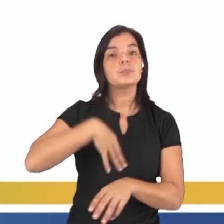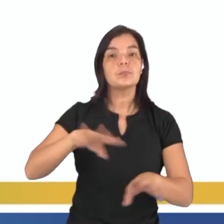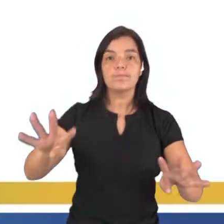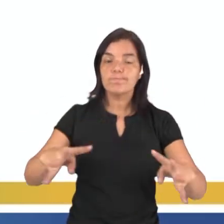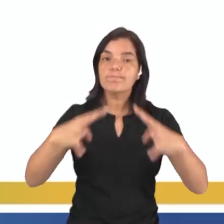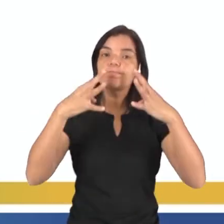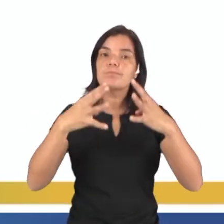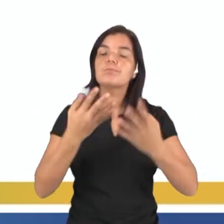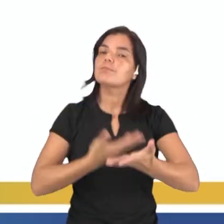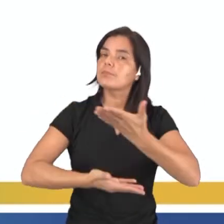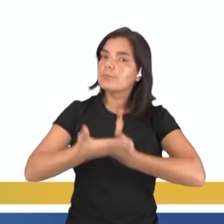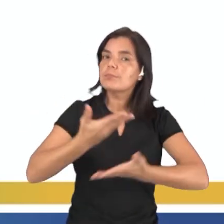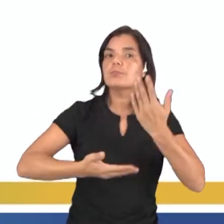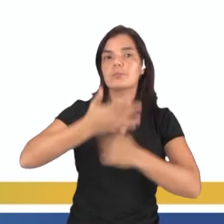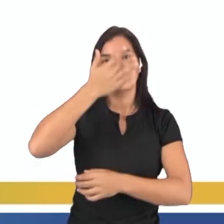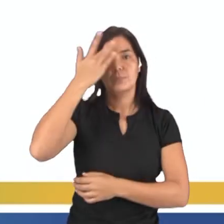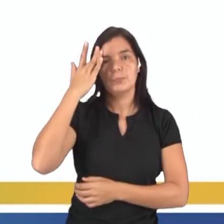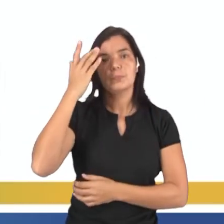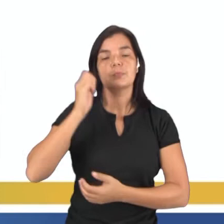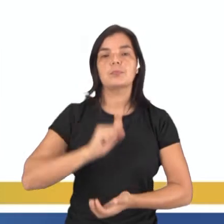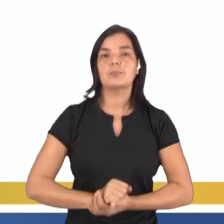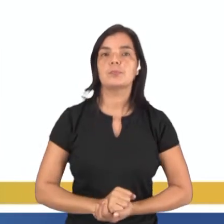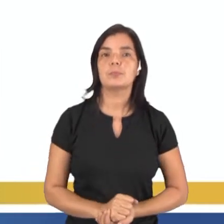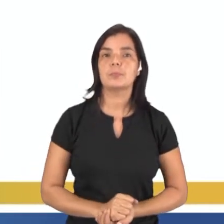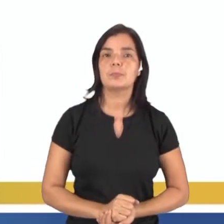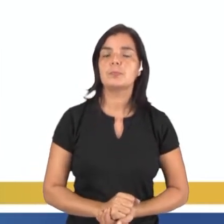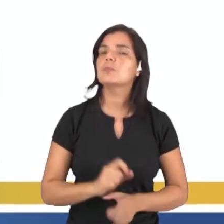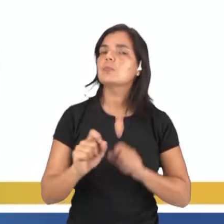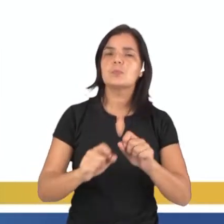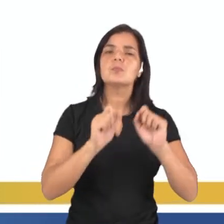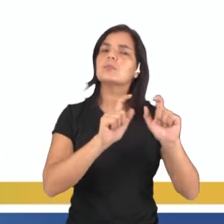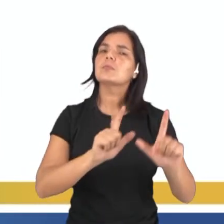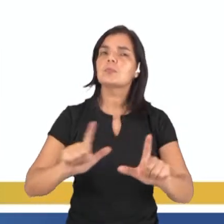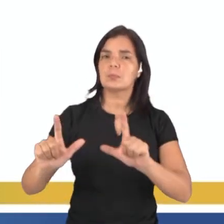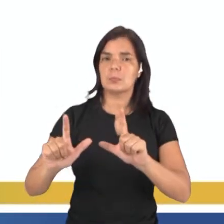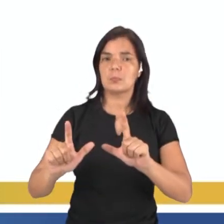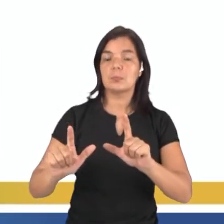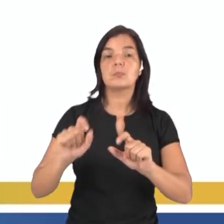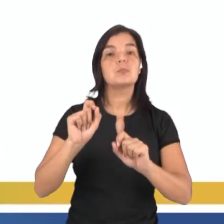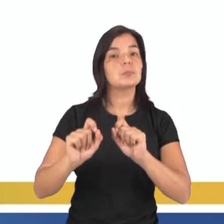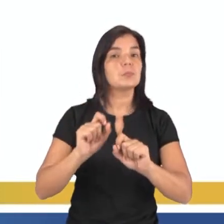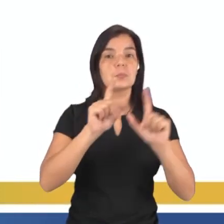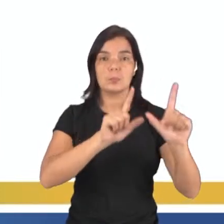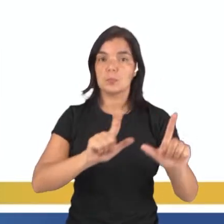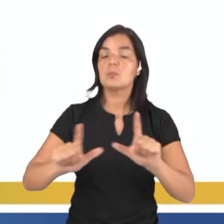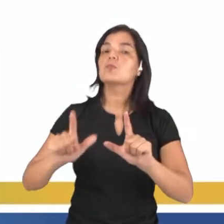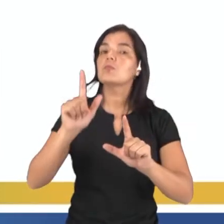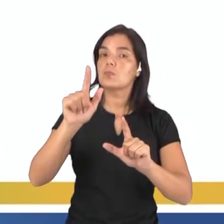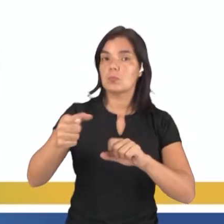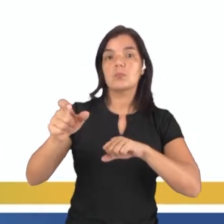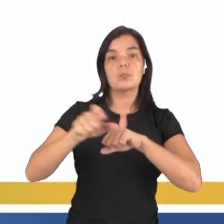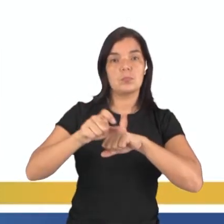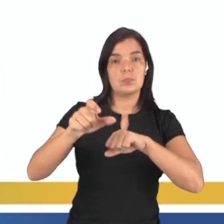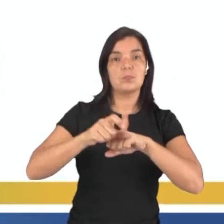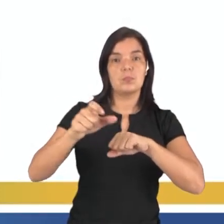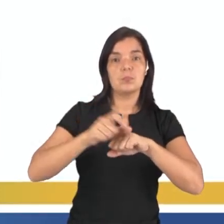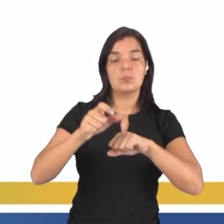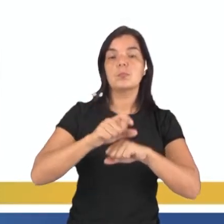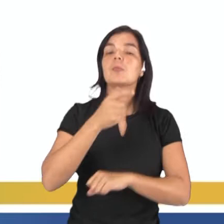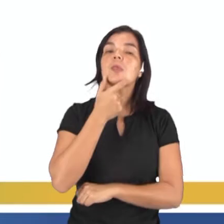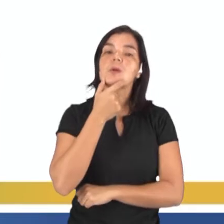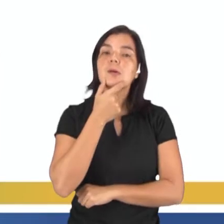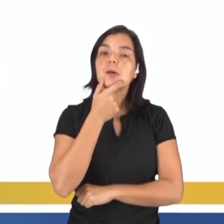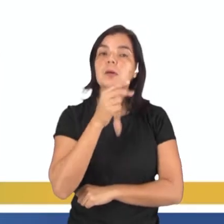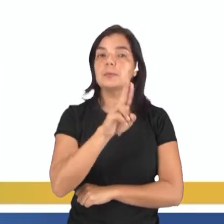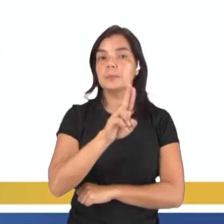e envolver os ouvintes. Então, o que é o slide, né? O slide é um substantivo da língua inglesa que